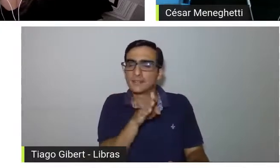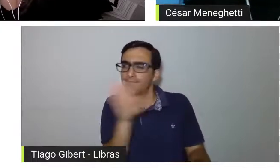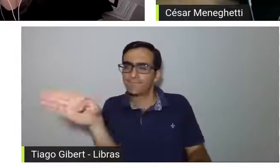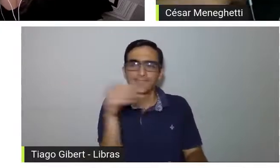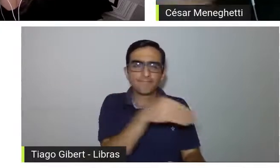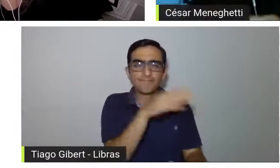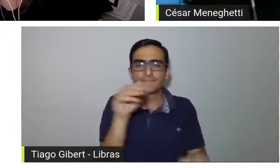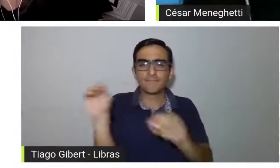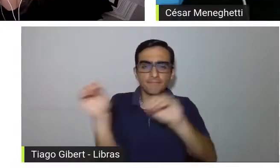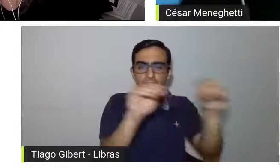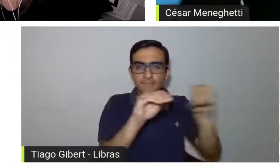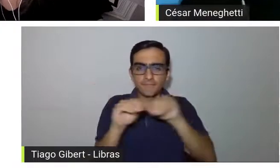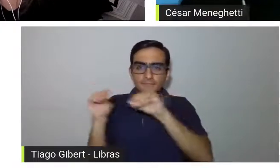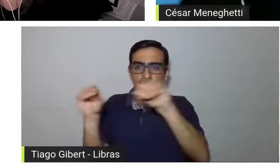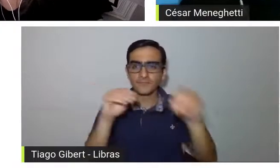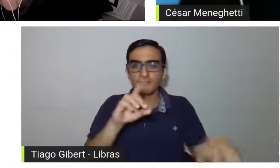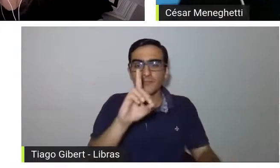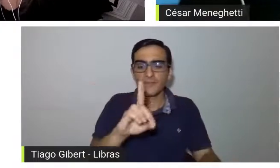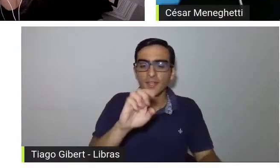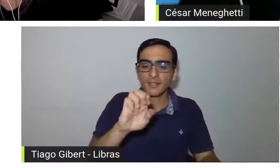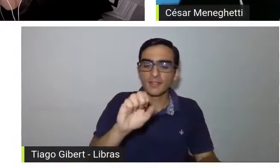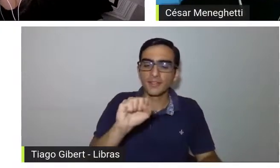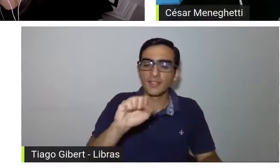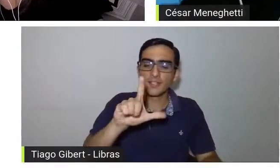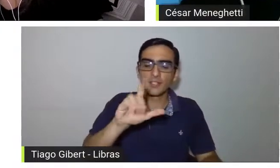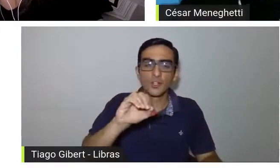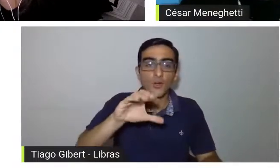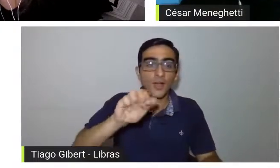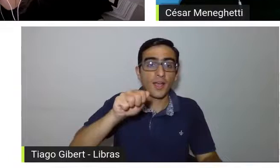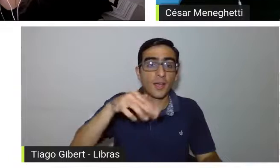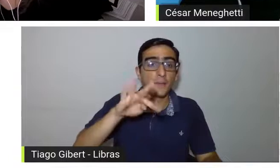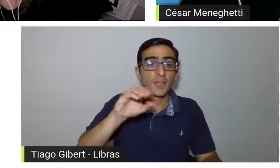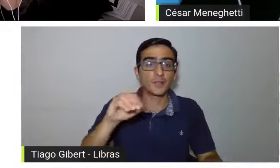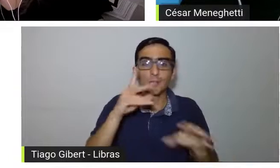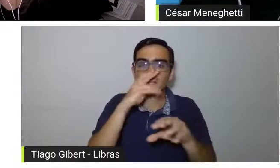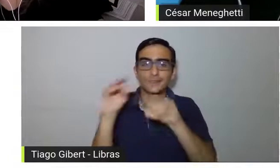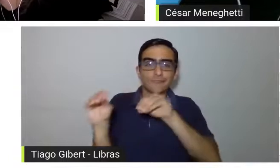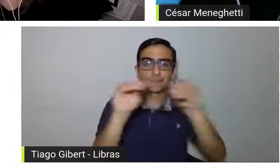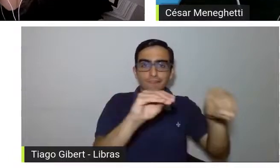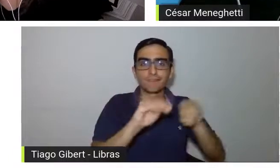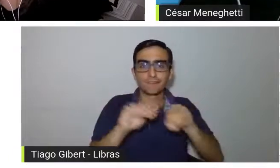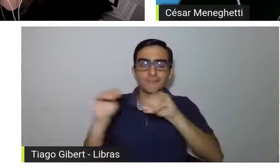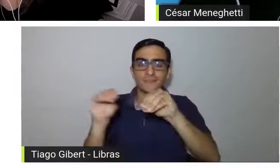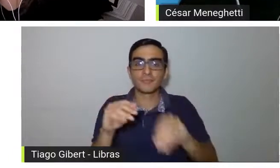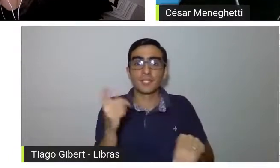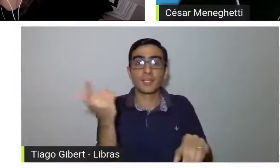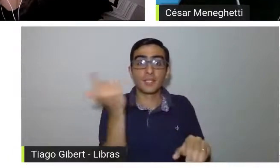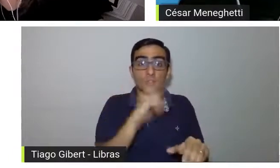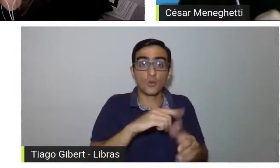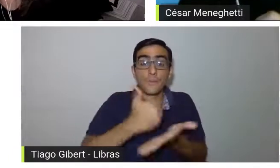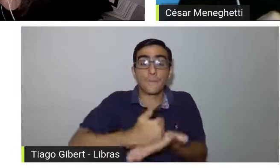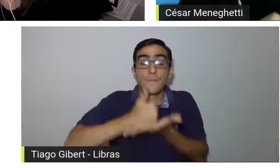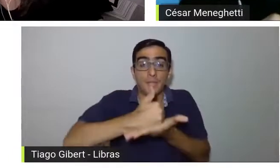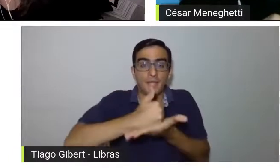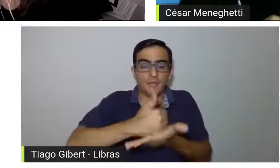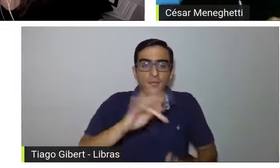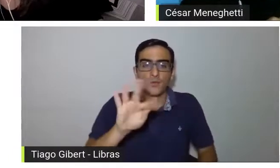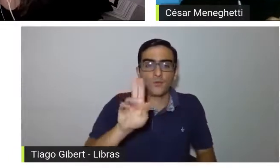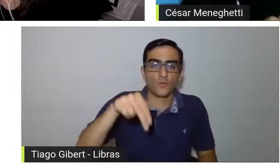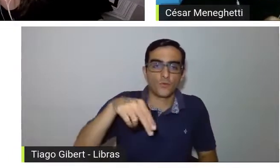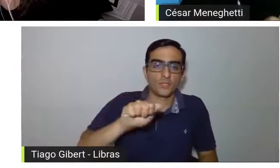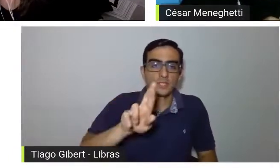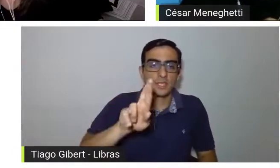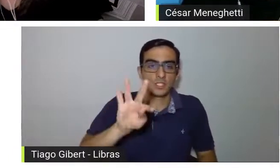era para ser uma união desses deslocamentos, que é um prêmio Legal. Funarte de arte contemporânea